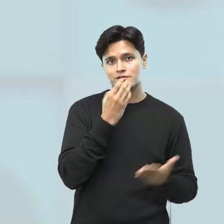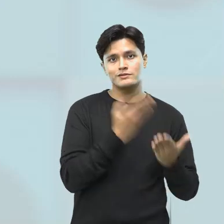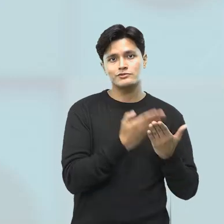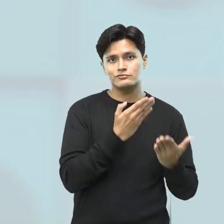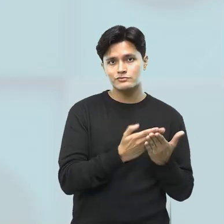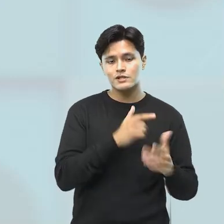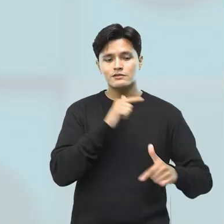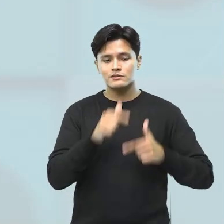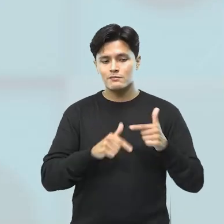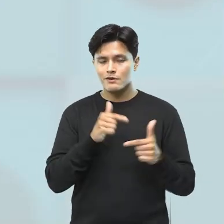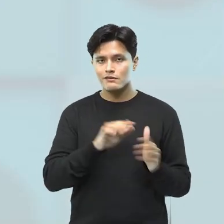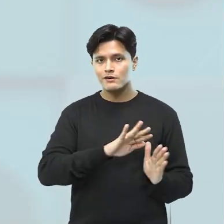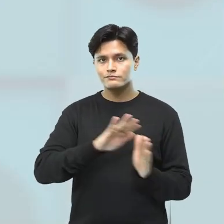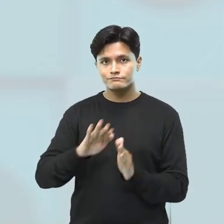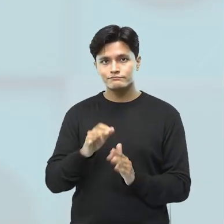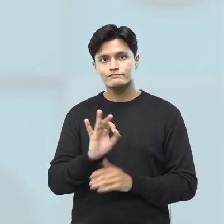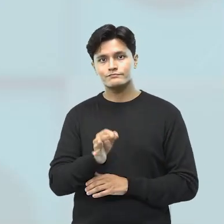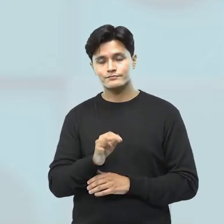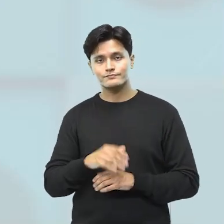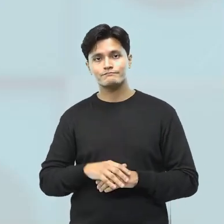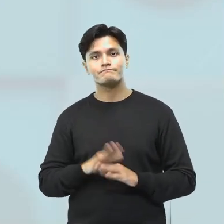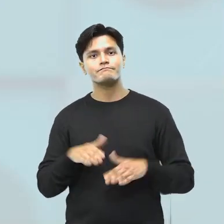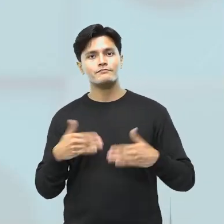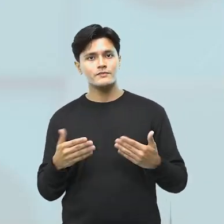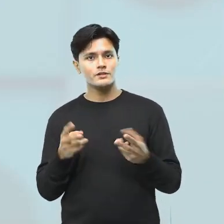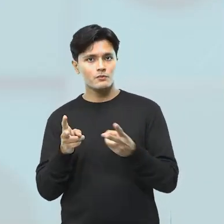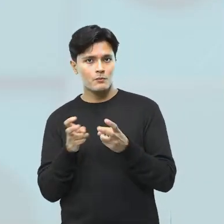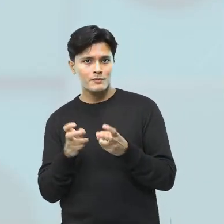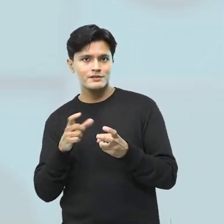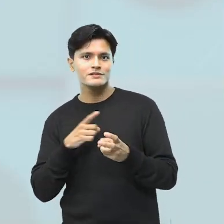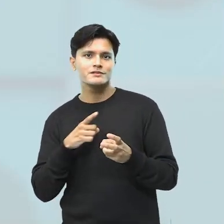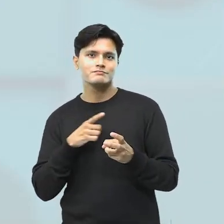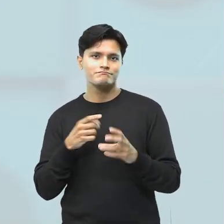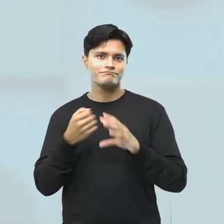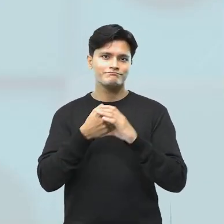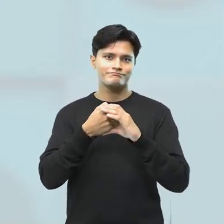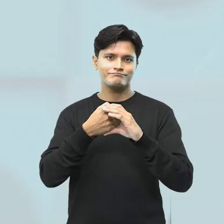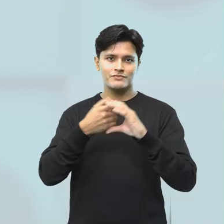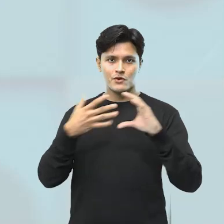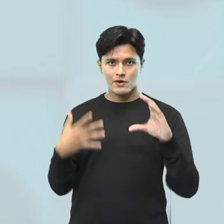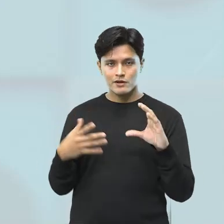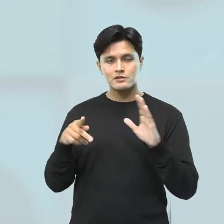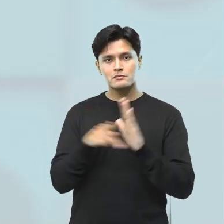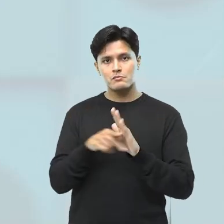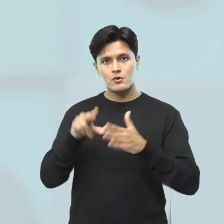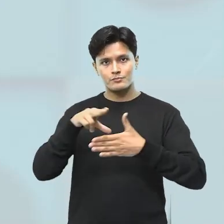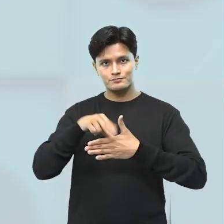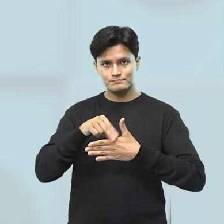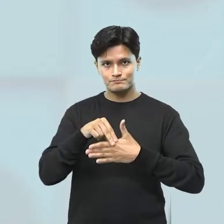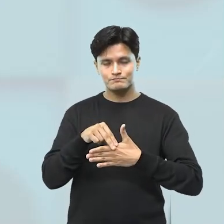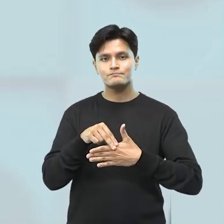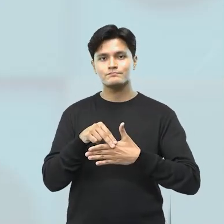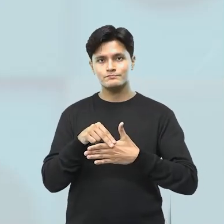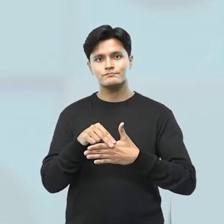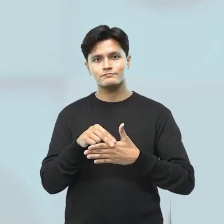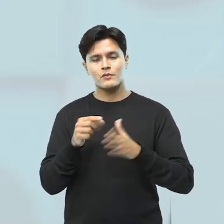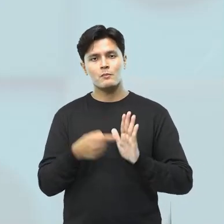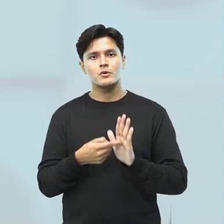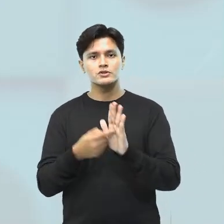trabalhar, né? Então, estão vendo aí como é a pegada do que ele traz aí dentro do nosso cordel, né? Mostrando